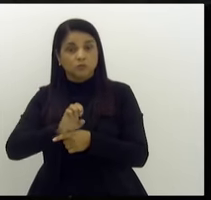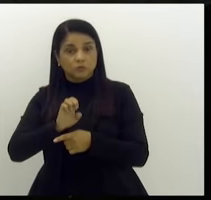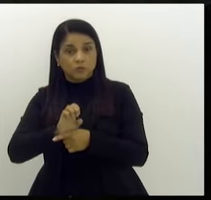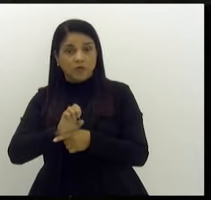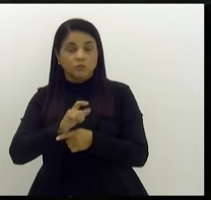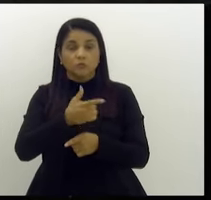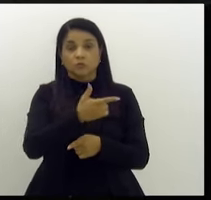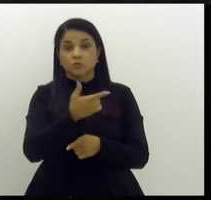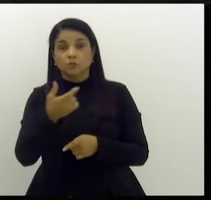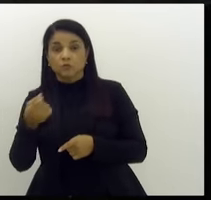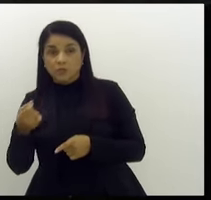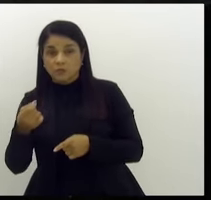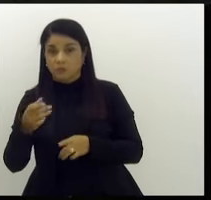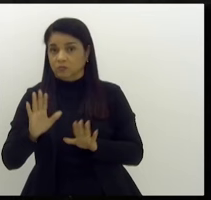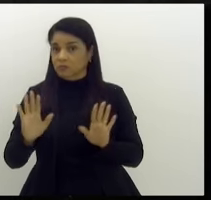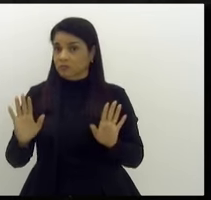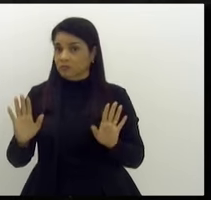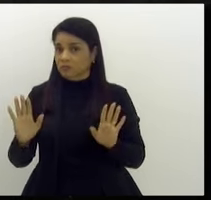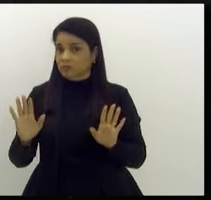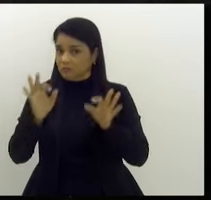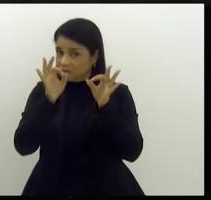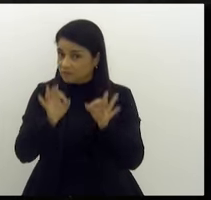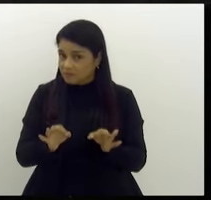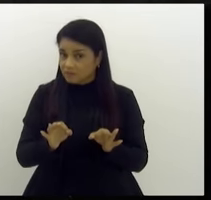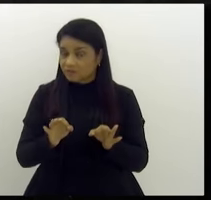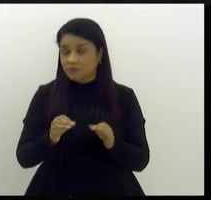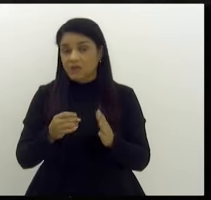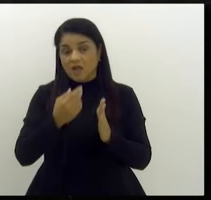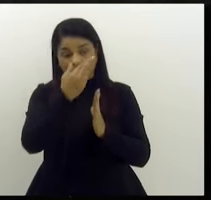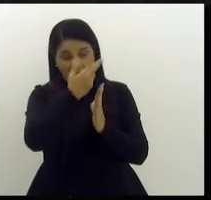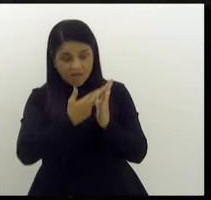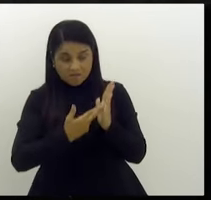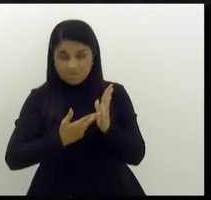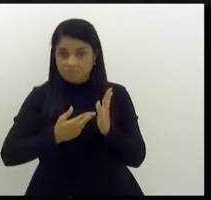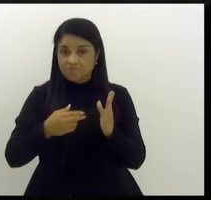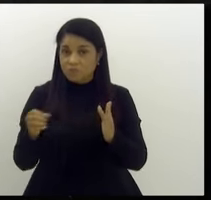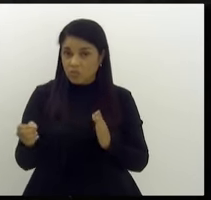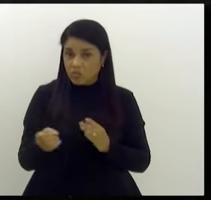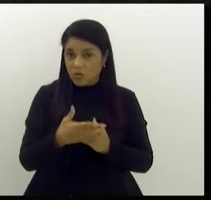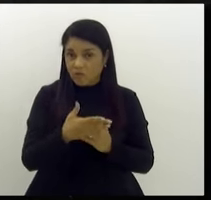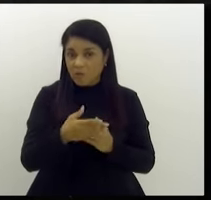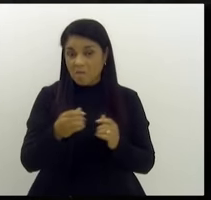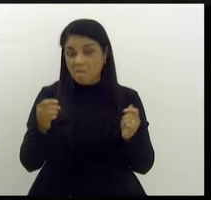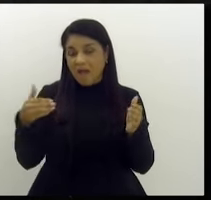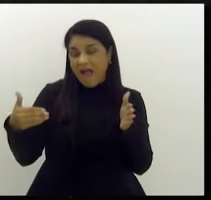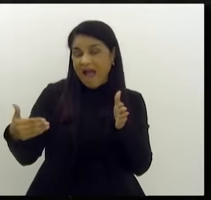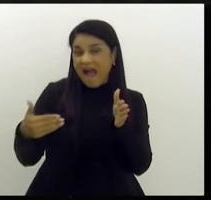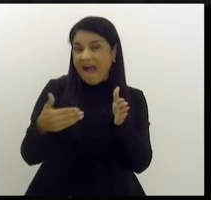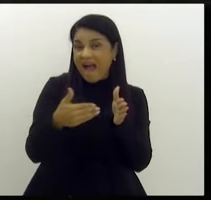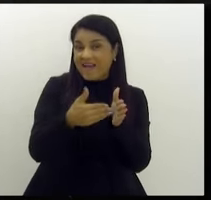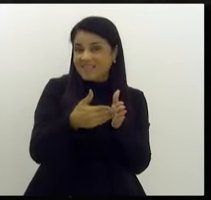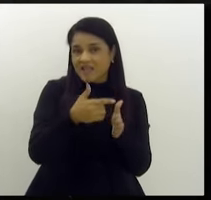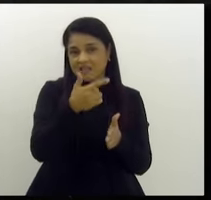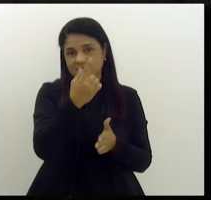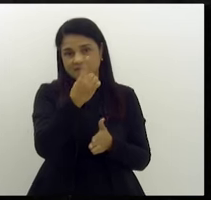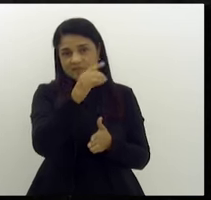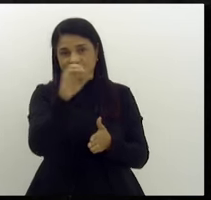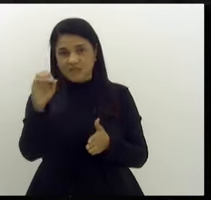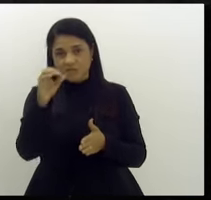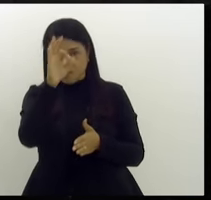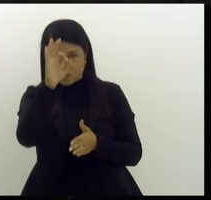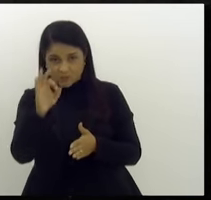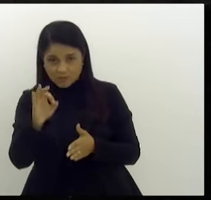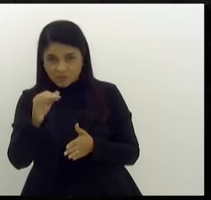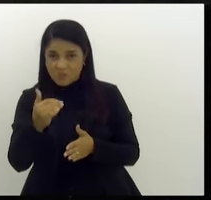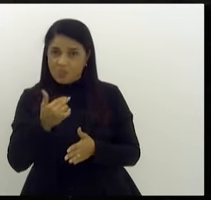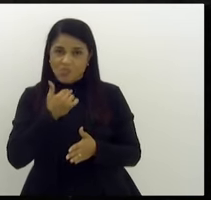200 e agora segundo a nova redação poderá ser até 100% ou seja não pode